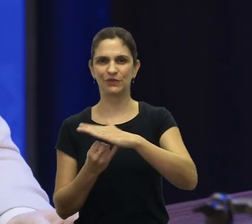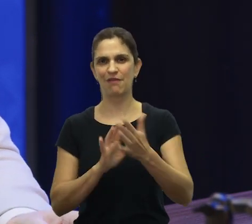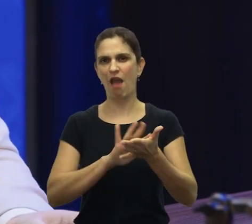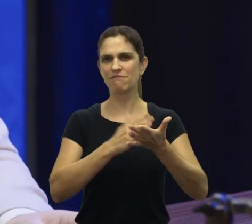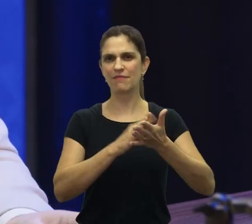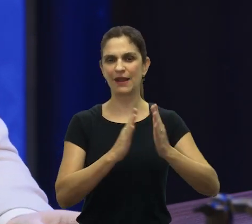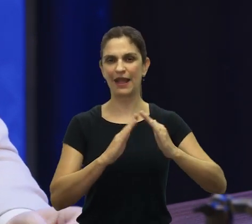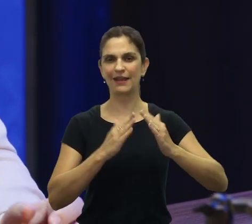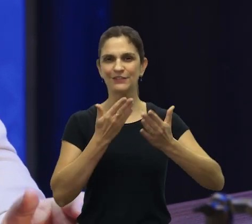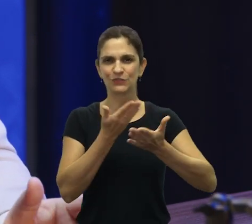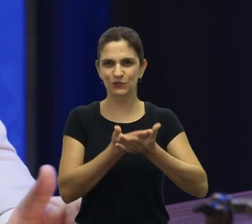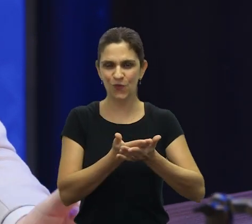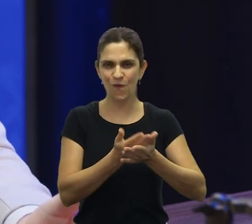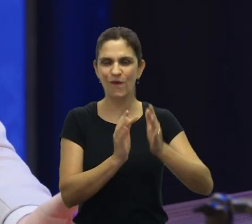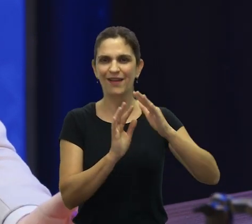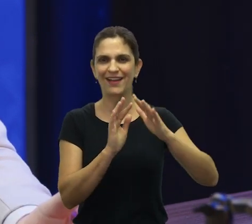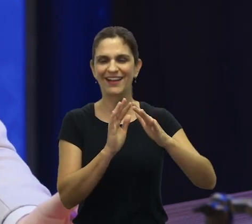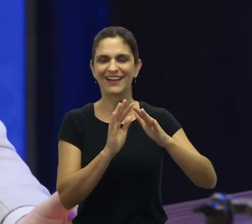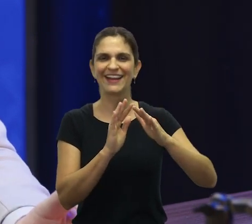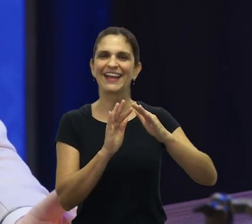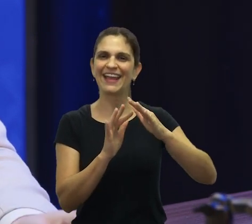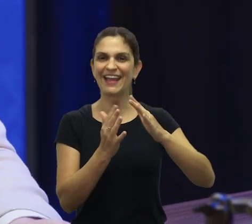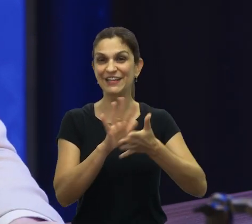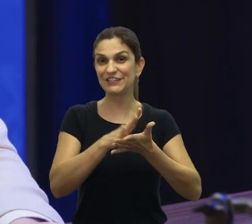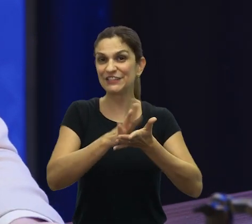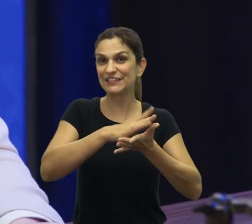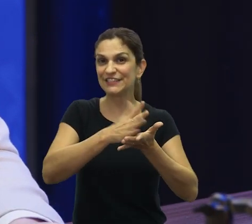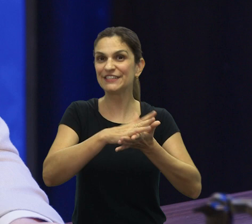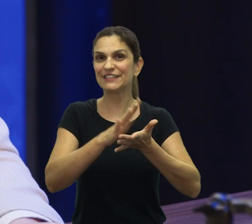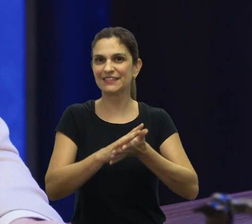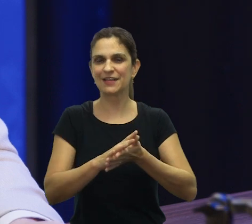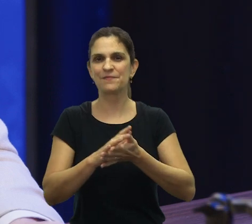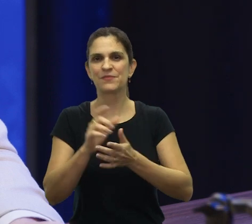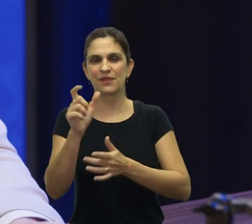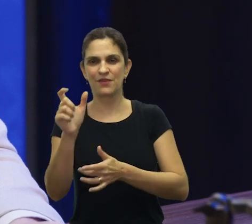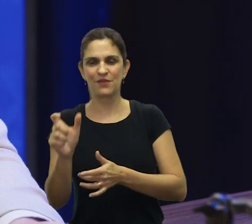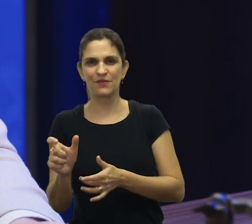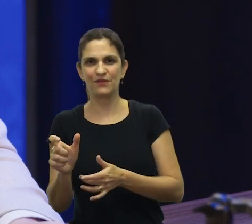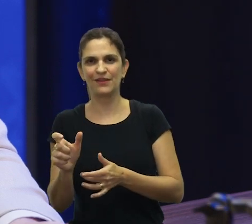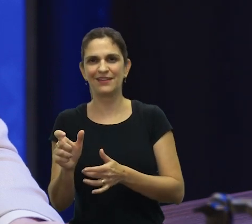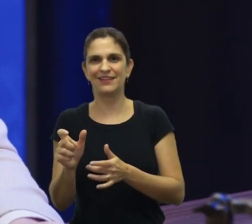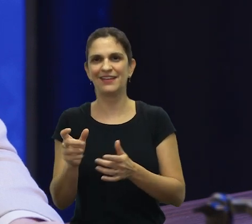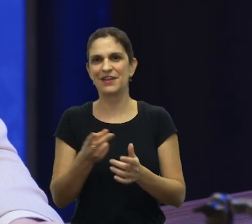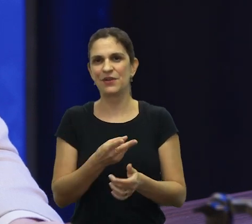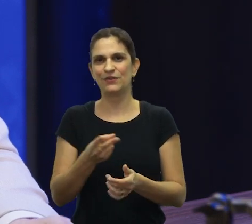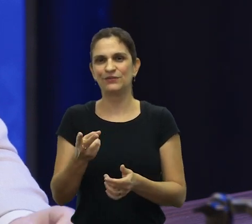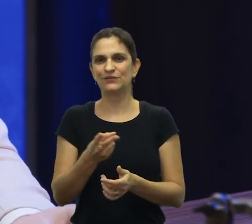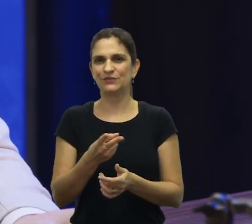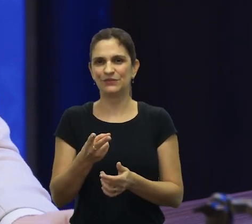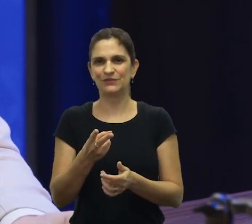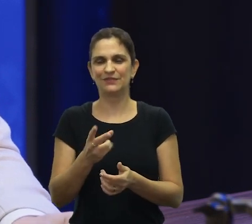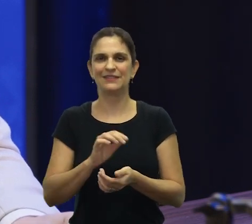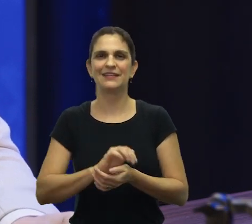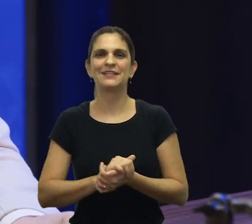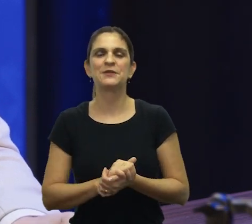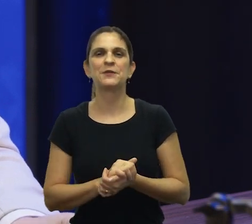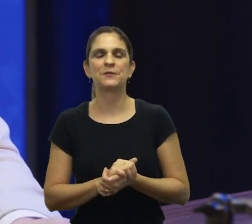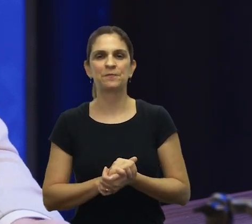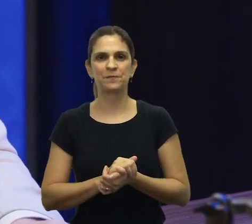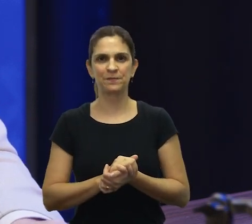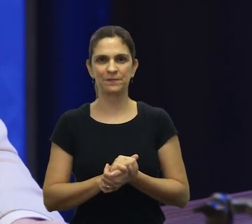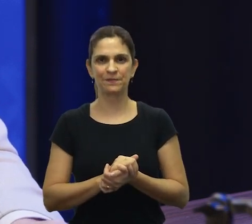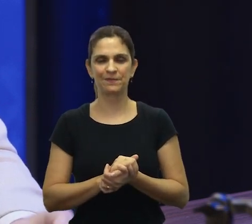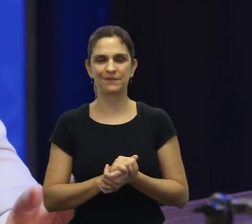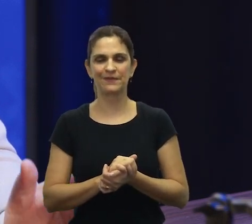instituições. Uma escola de samba, que é a Escola de Samba Pesada, e tinha o Praia, Bola e Cerveja. Ficavam as duas, uma ou duas quadras de